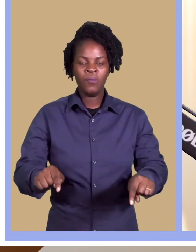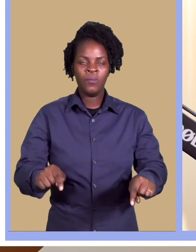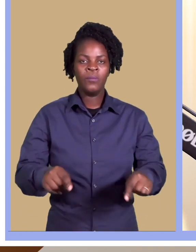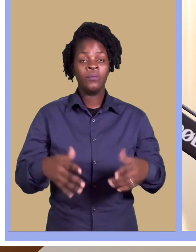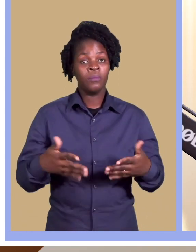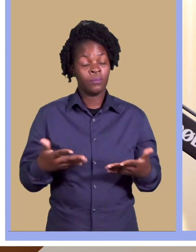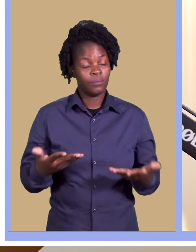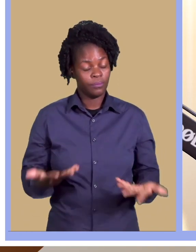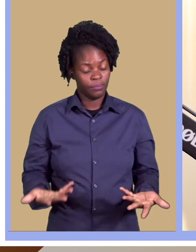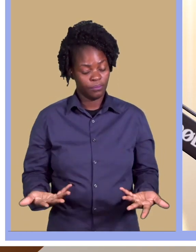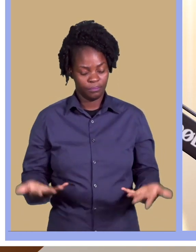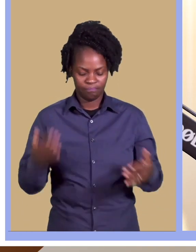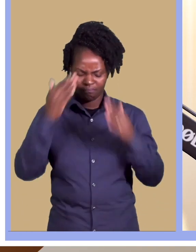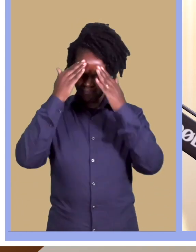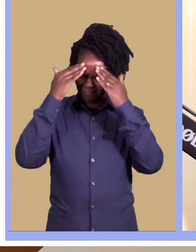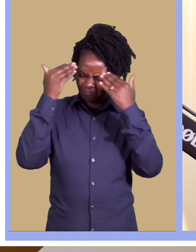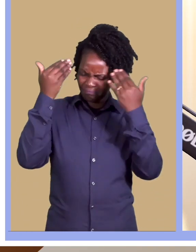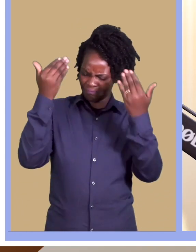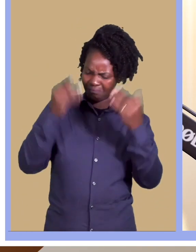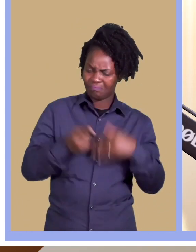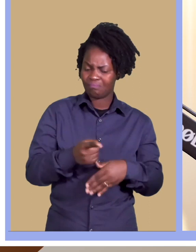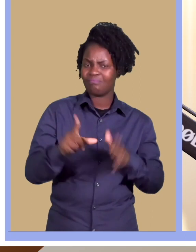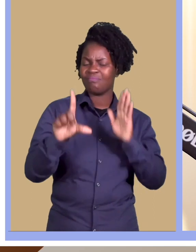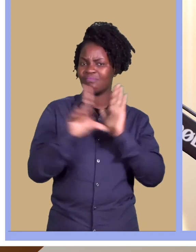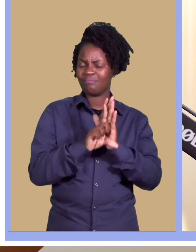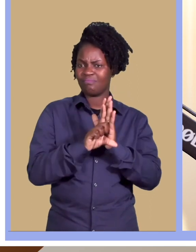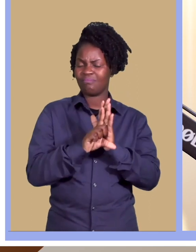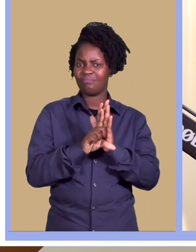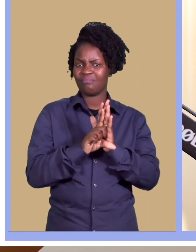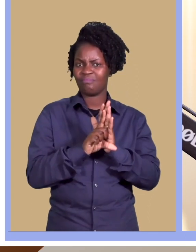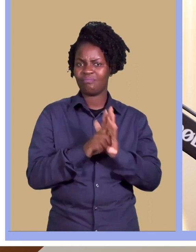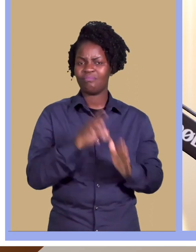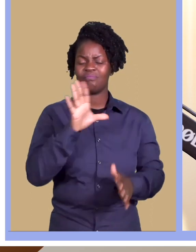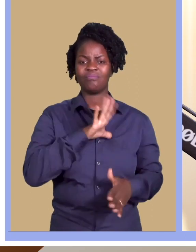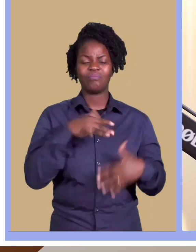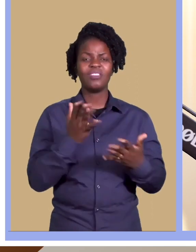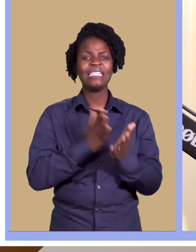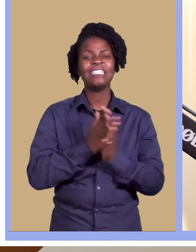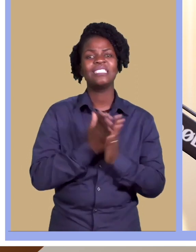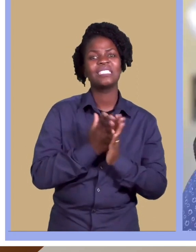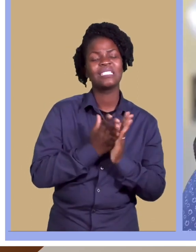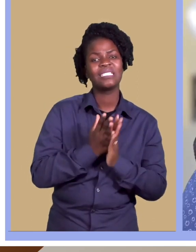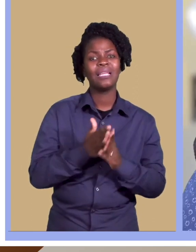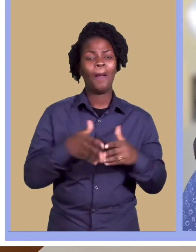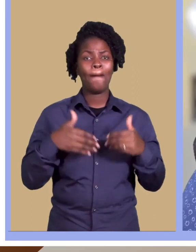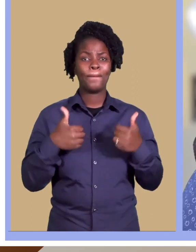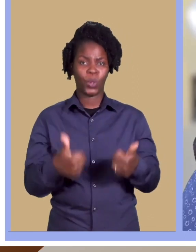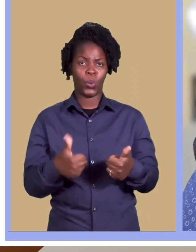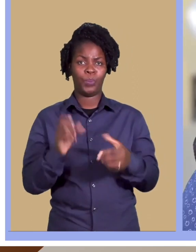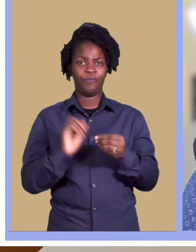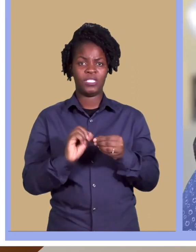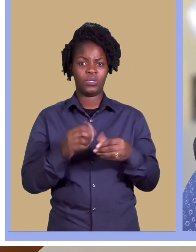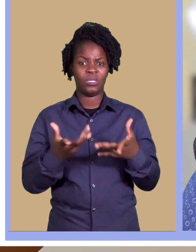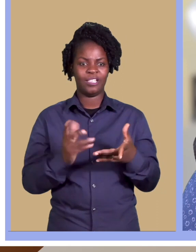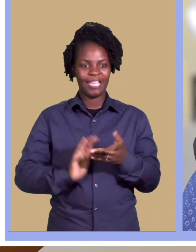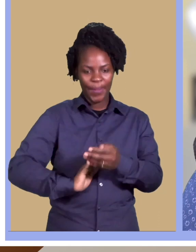lei tem o mecanismo suficiente para garantir que a história não se repete. Pois. Né?